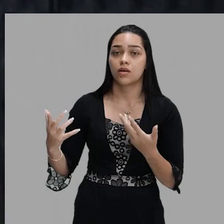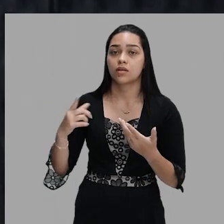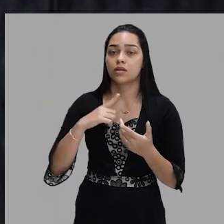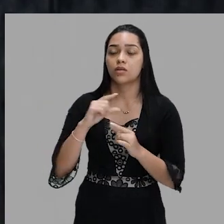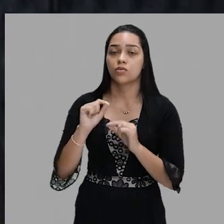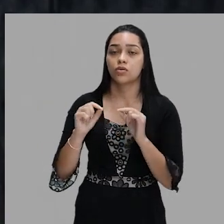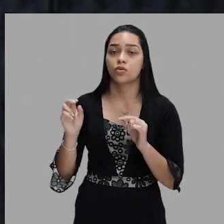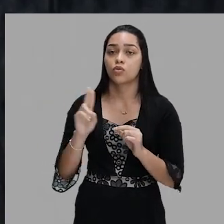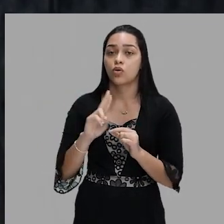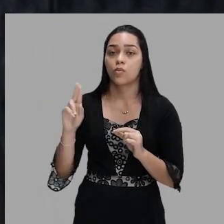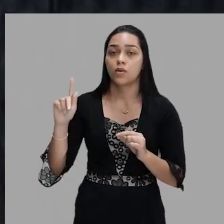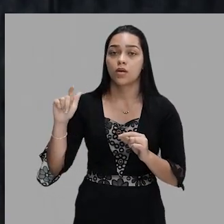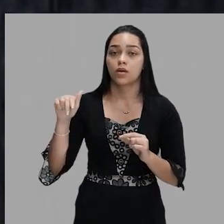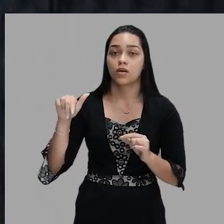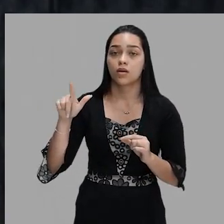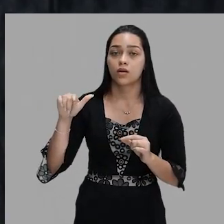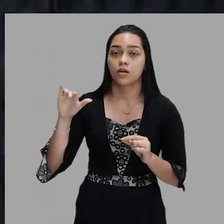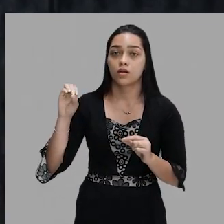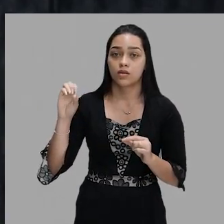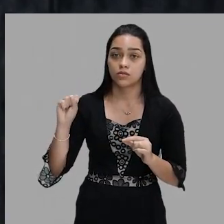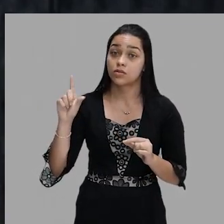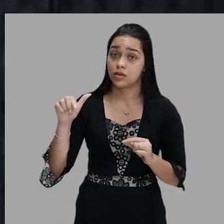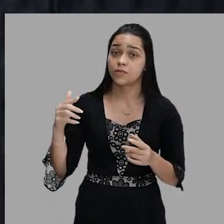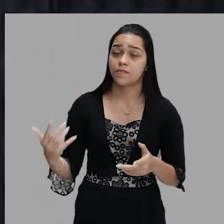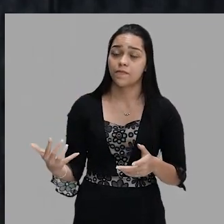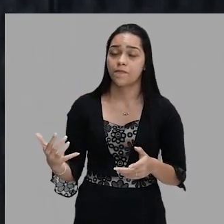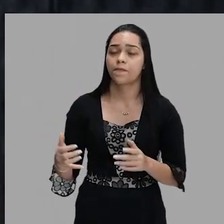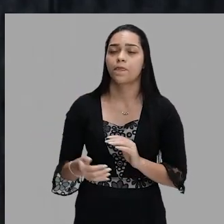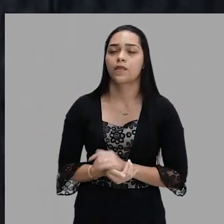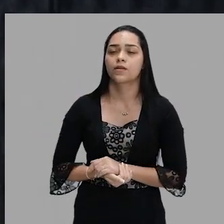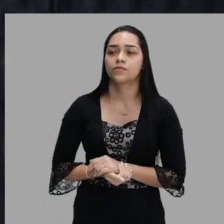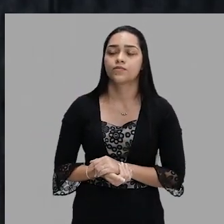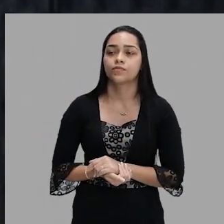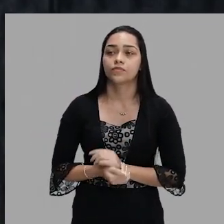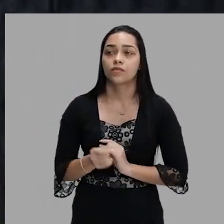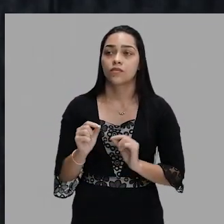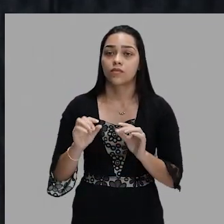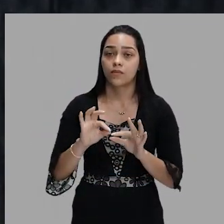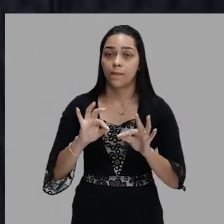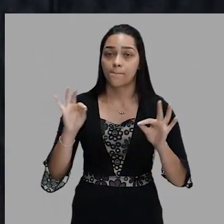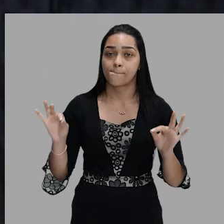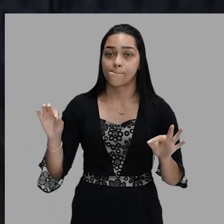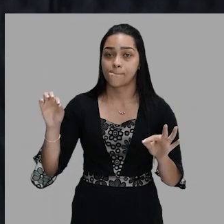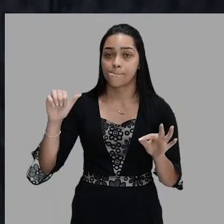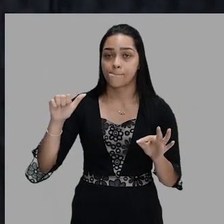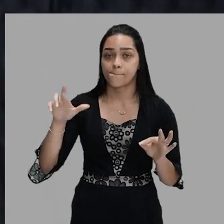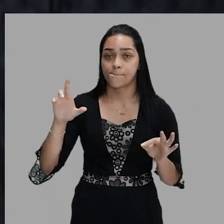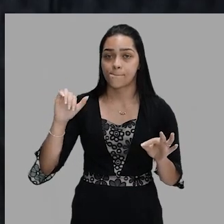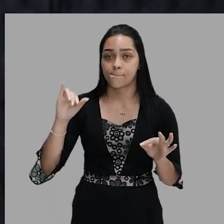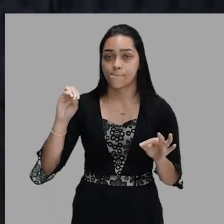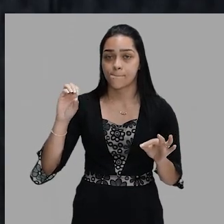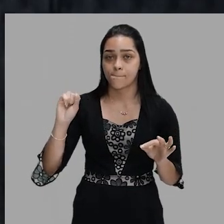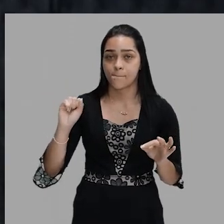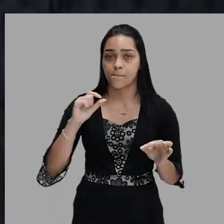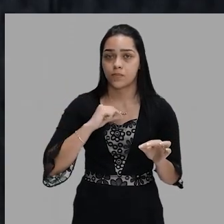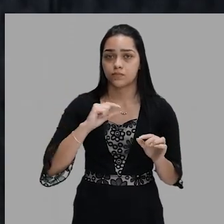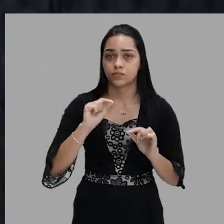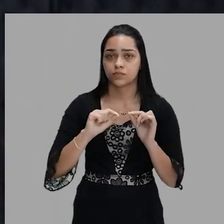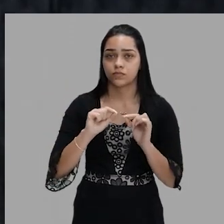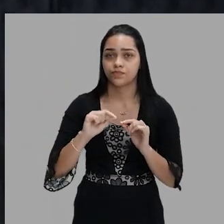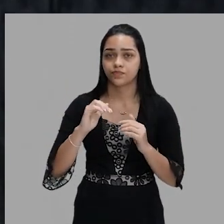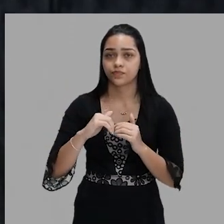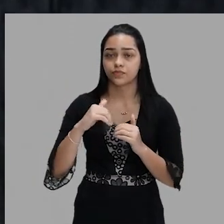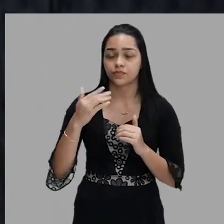vão formar os gânglios nervosos, né? Quando os prolongamentos de neurônios se